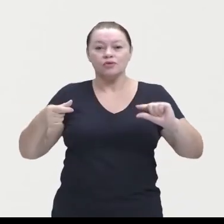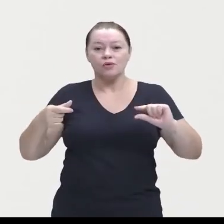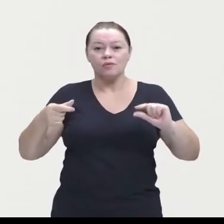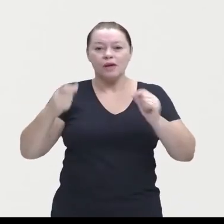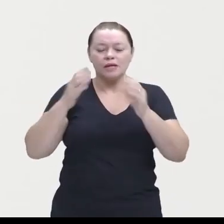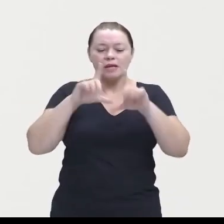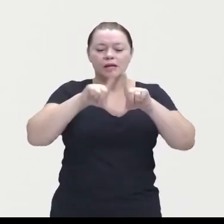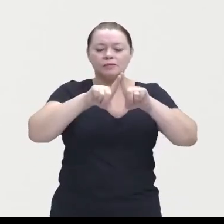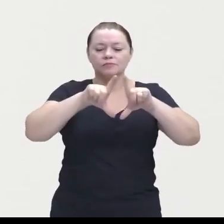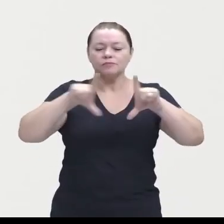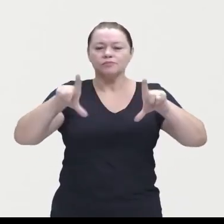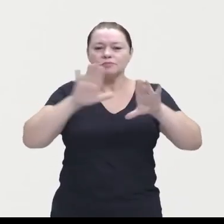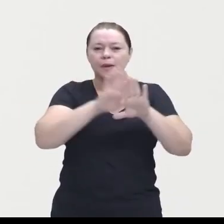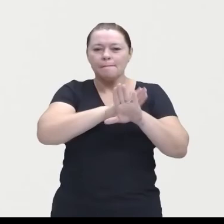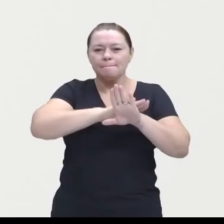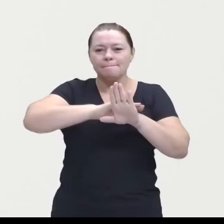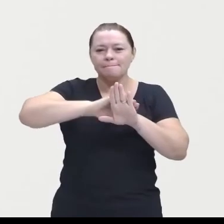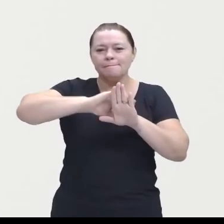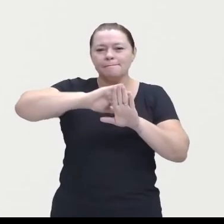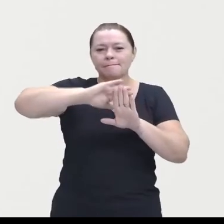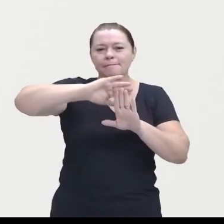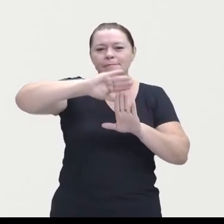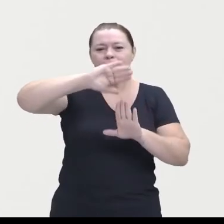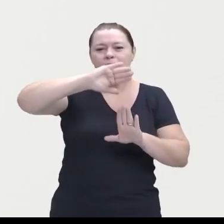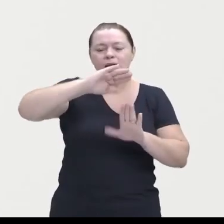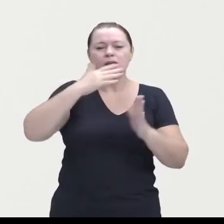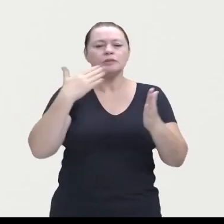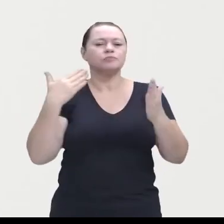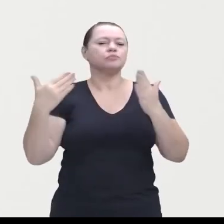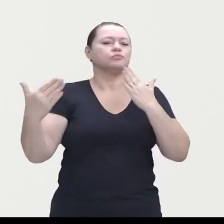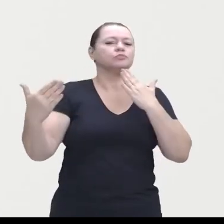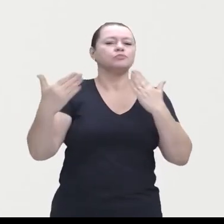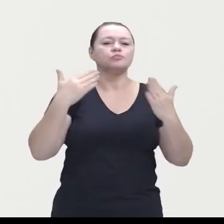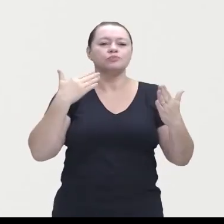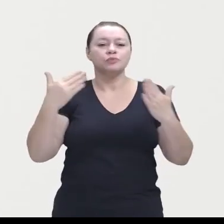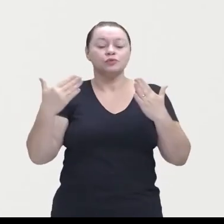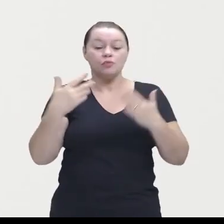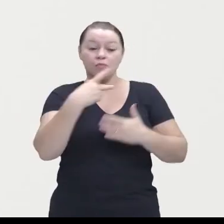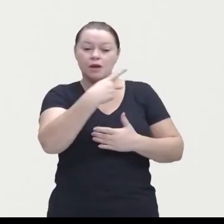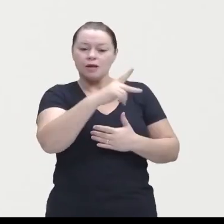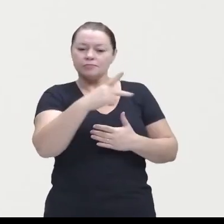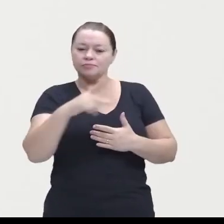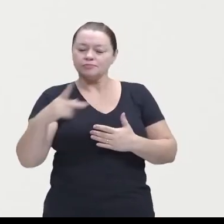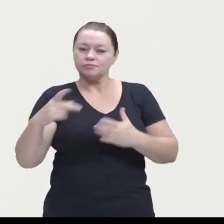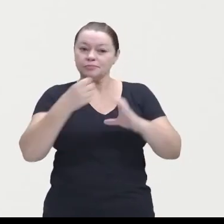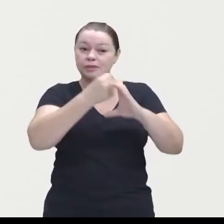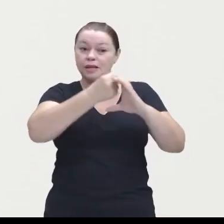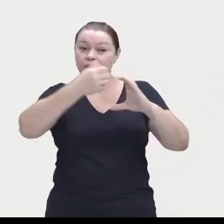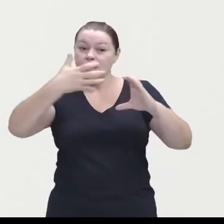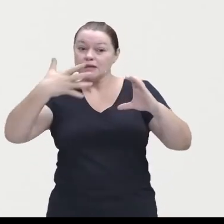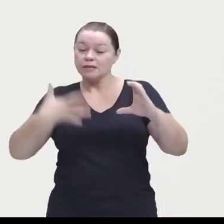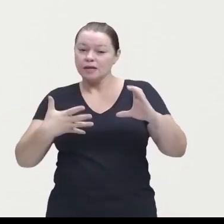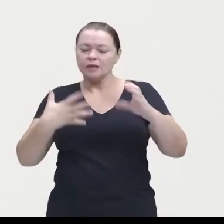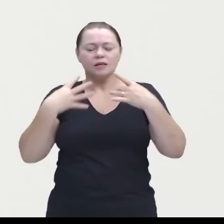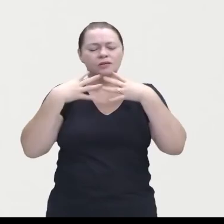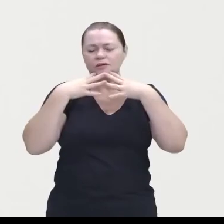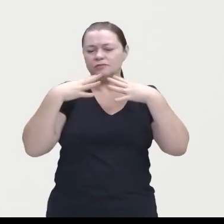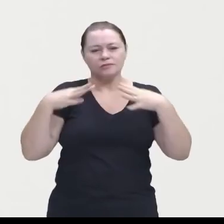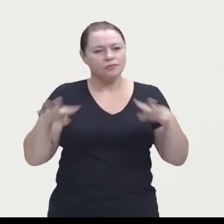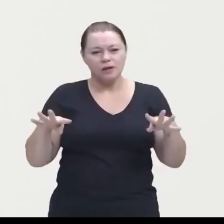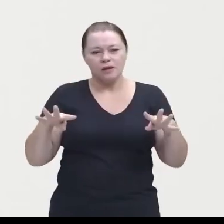geométricas planas e comparar suas características comuns